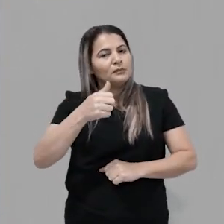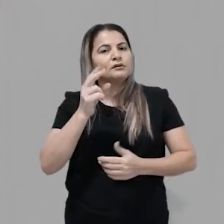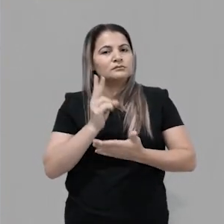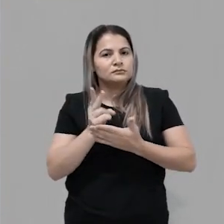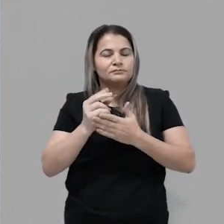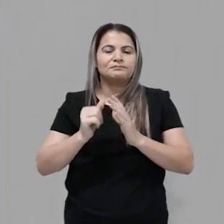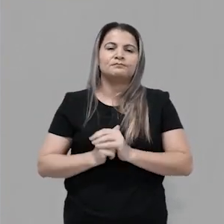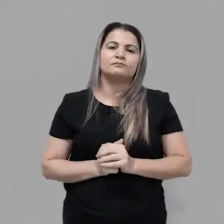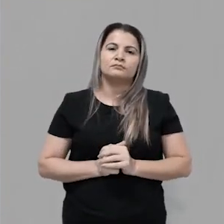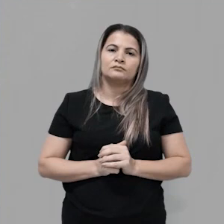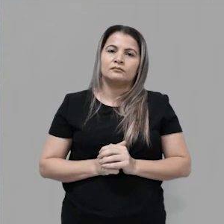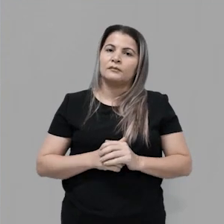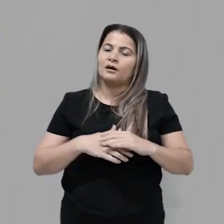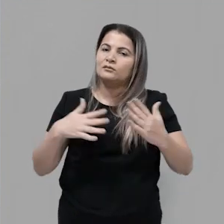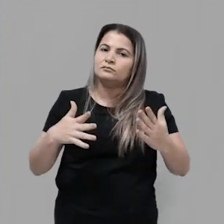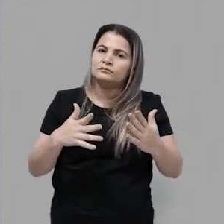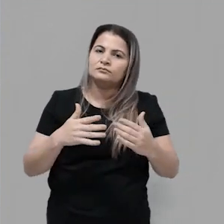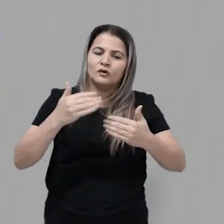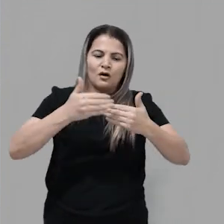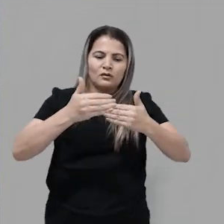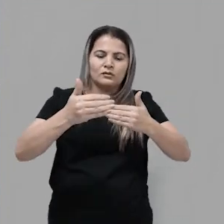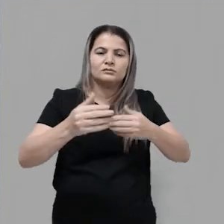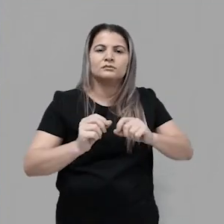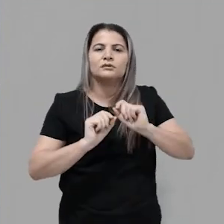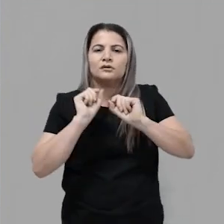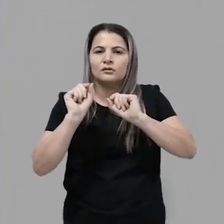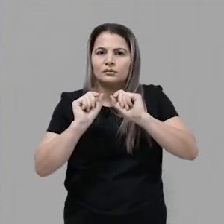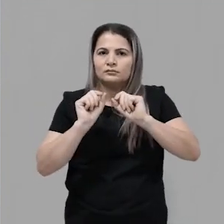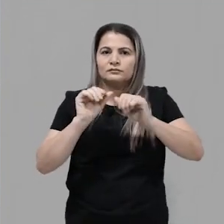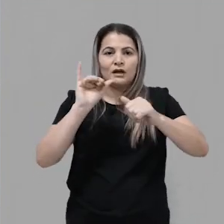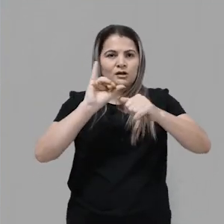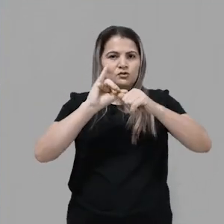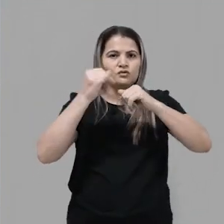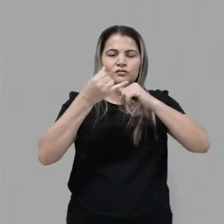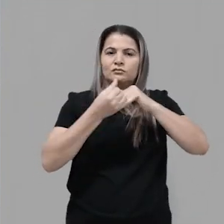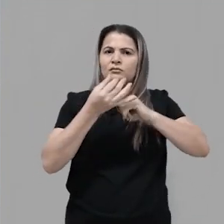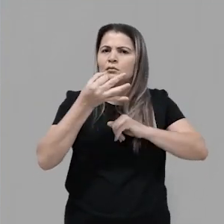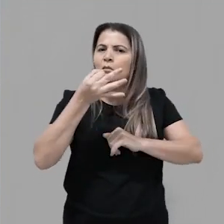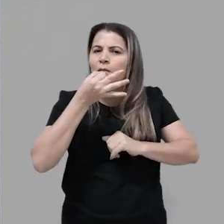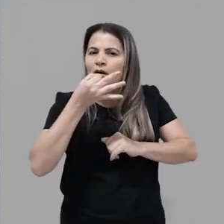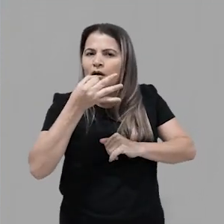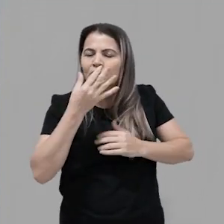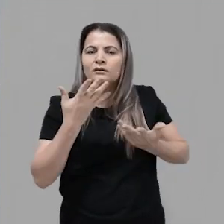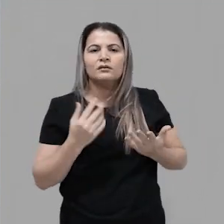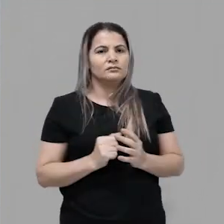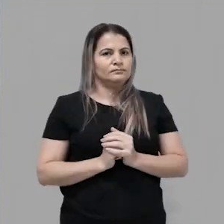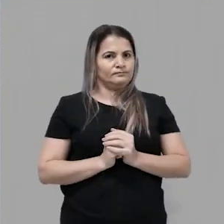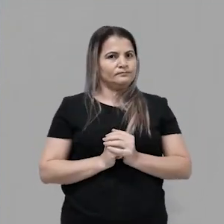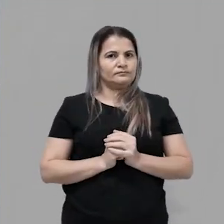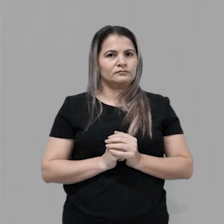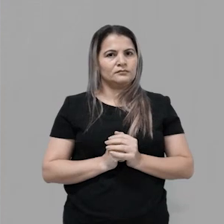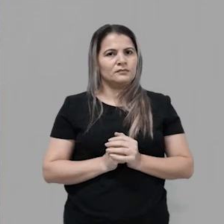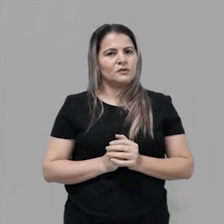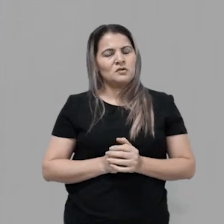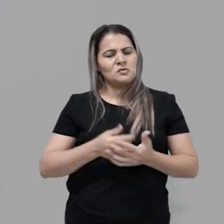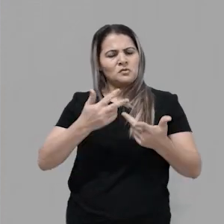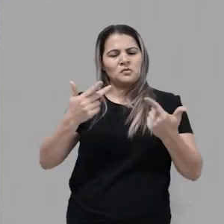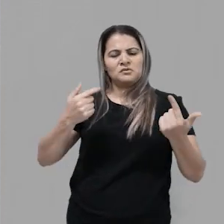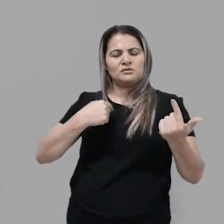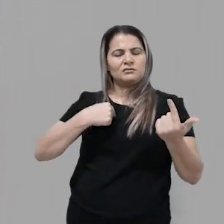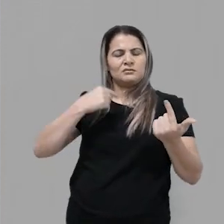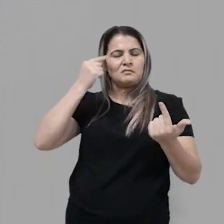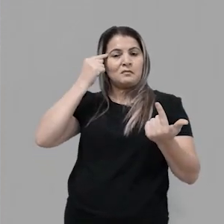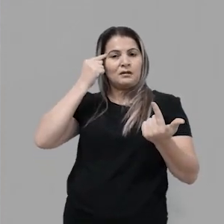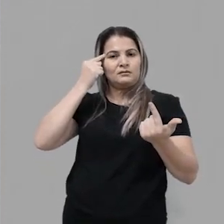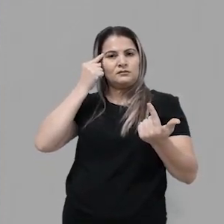Ó. Primeiro, você tem que usar adjetivos de opinião. O que é opinião? Coisas que eu acho, coisas